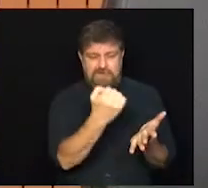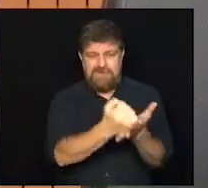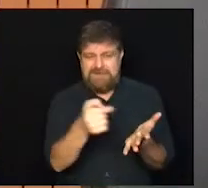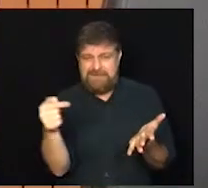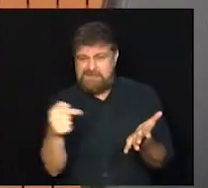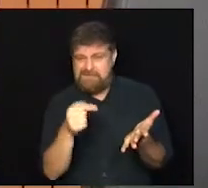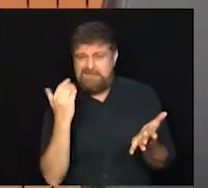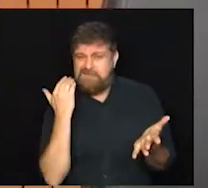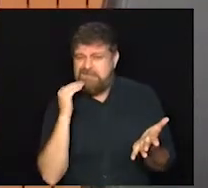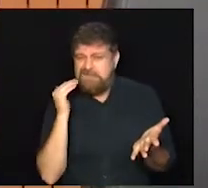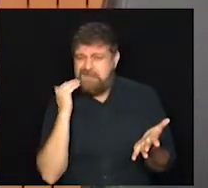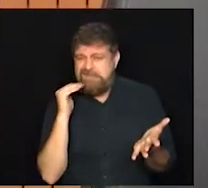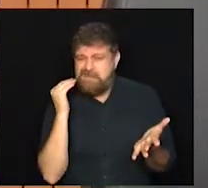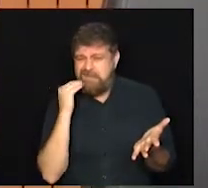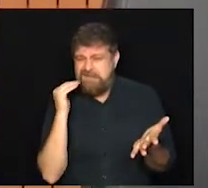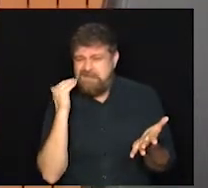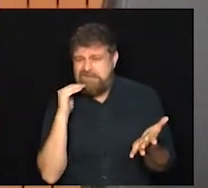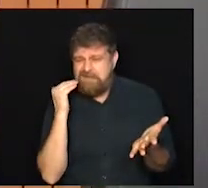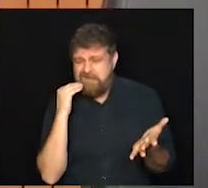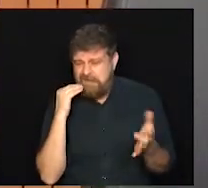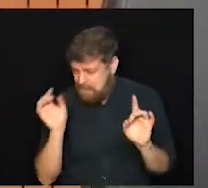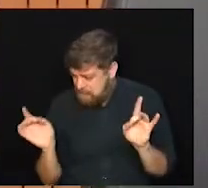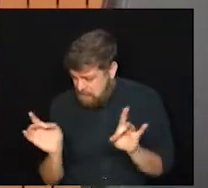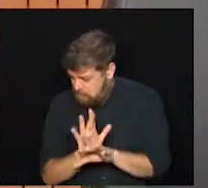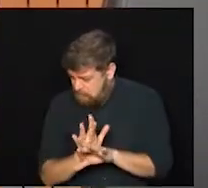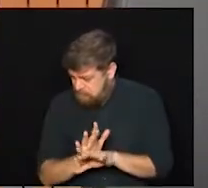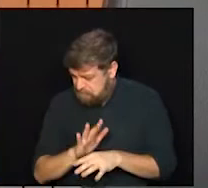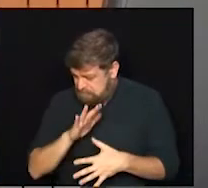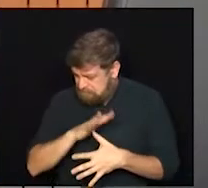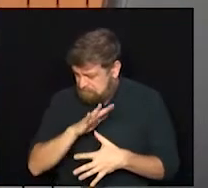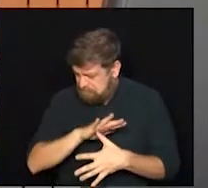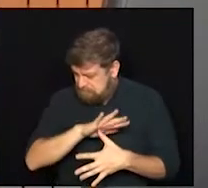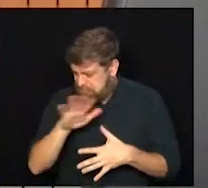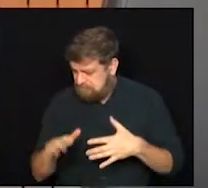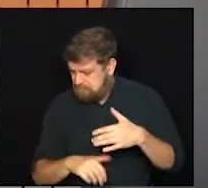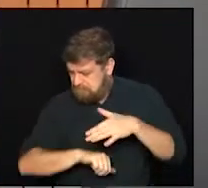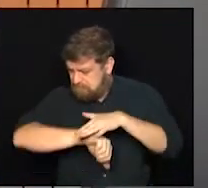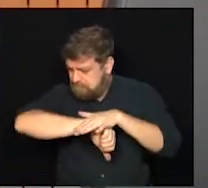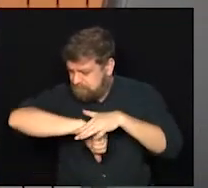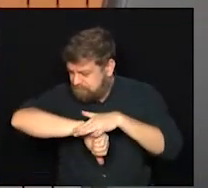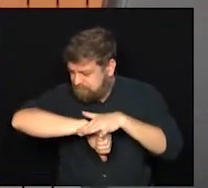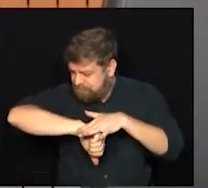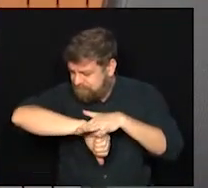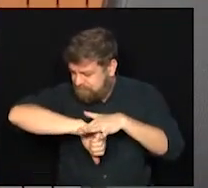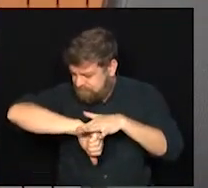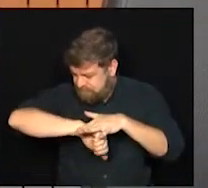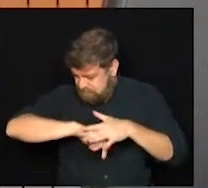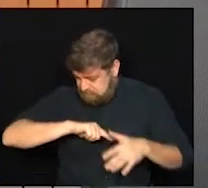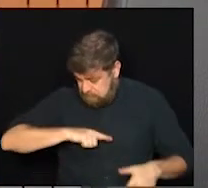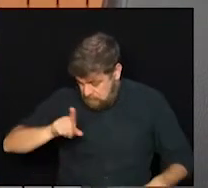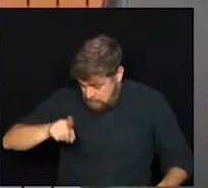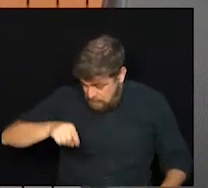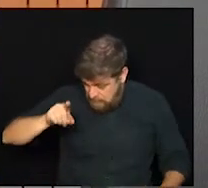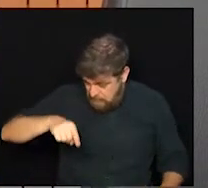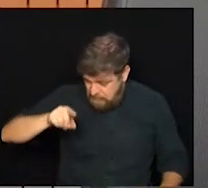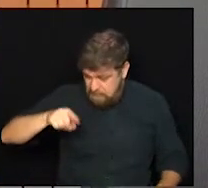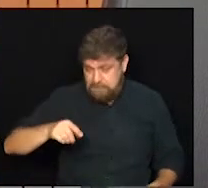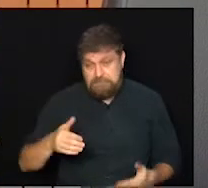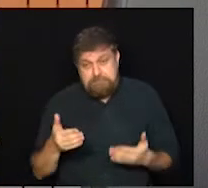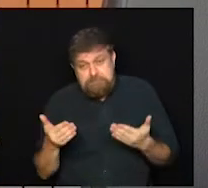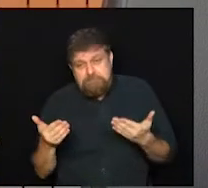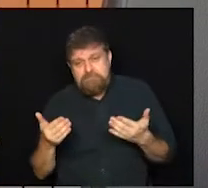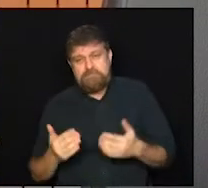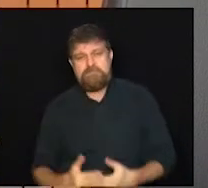não estejam adequadamente preparados para exercer aí as suas atividades, né?